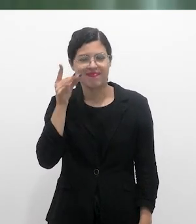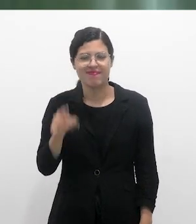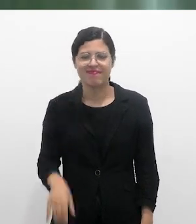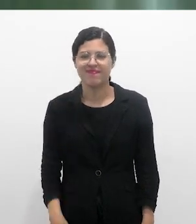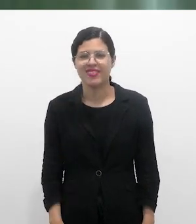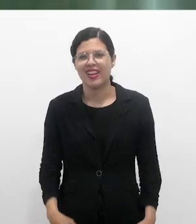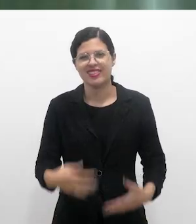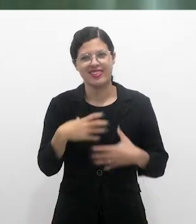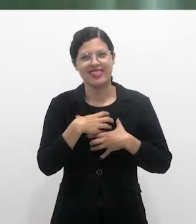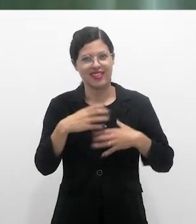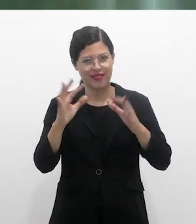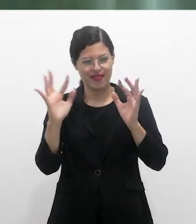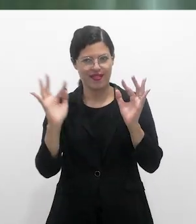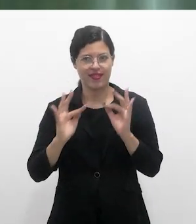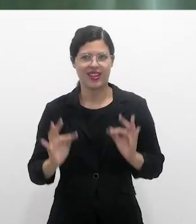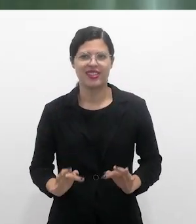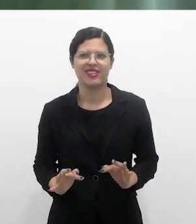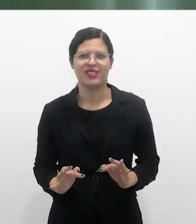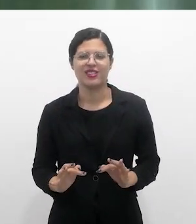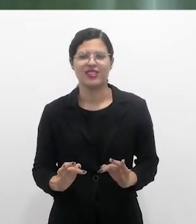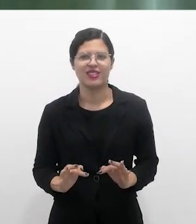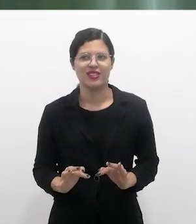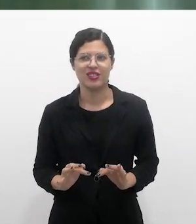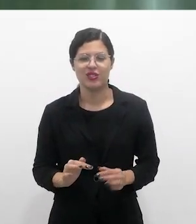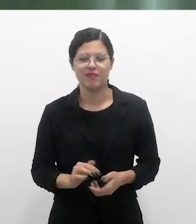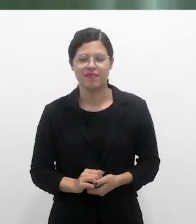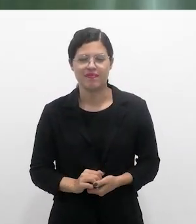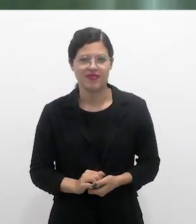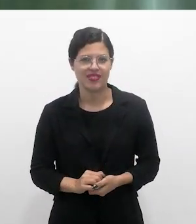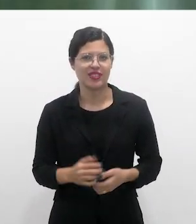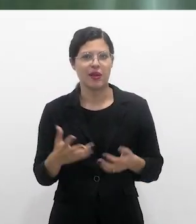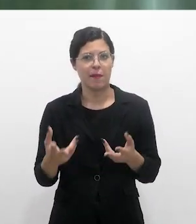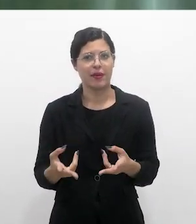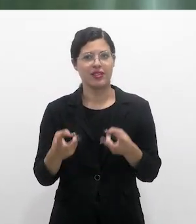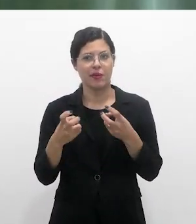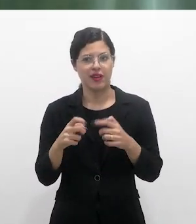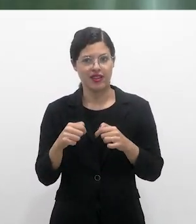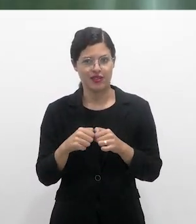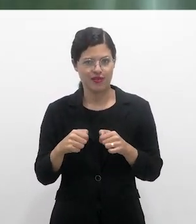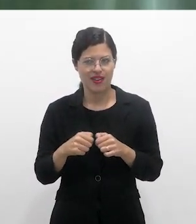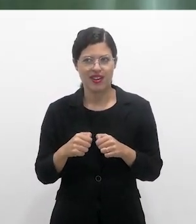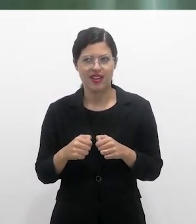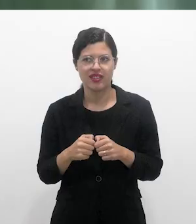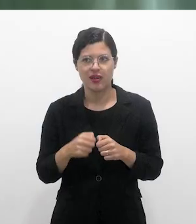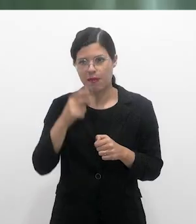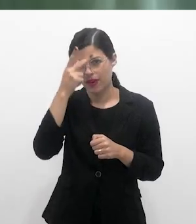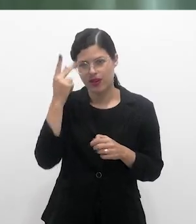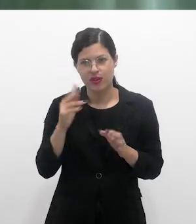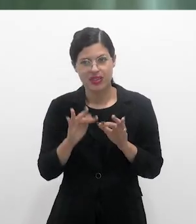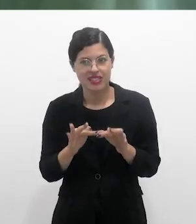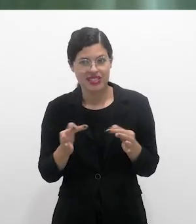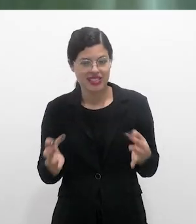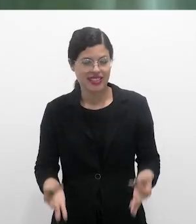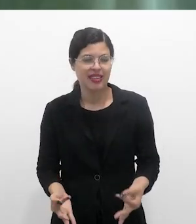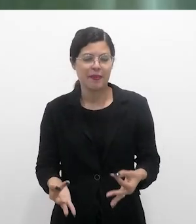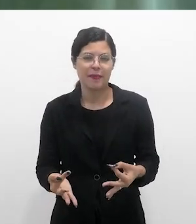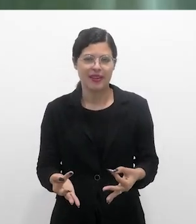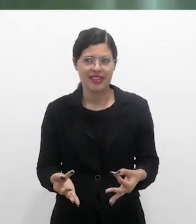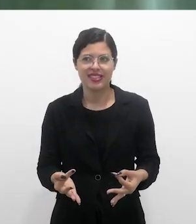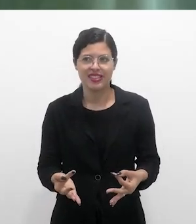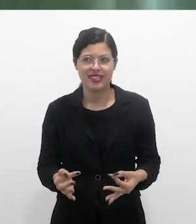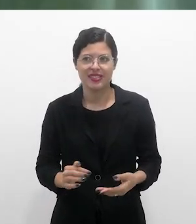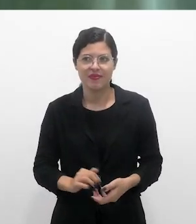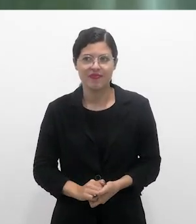a gente fica feliz de ver o que eles fazem, né? Pessoas simples, físicas, e